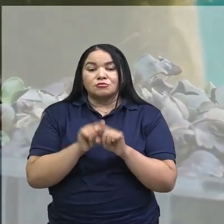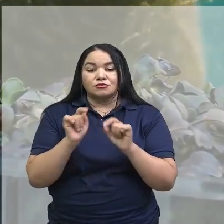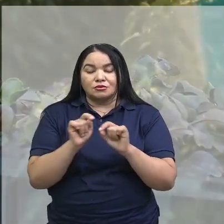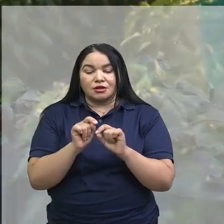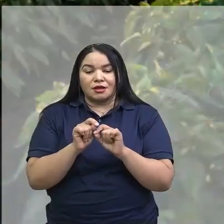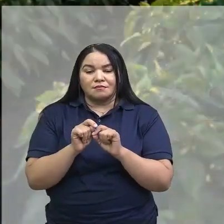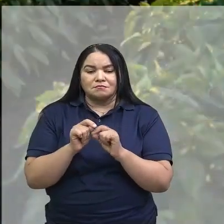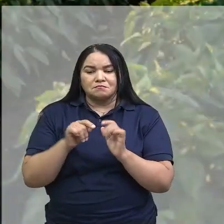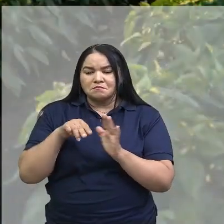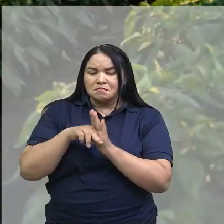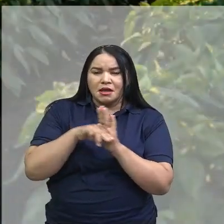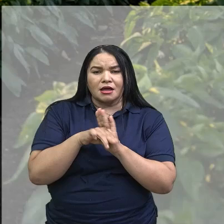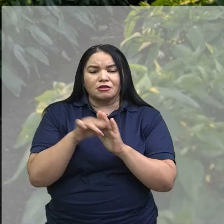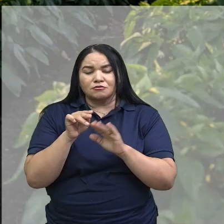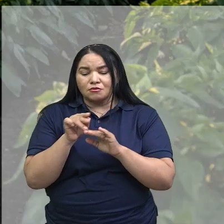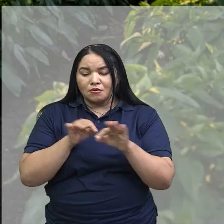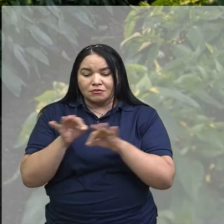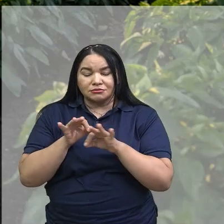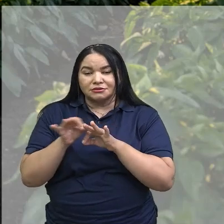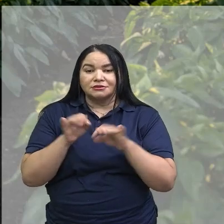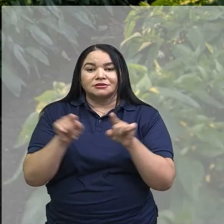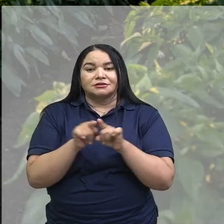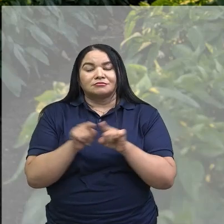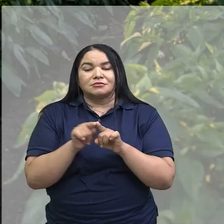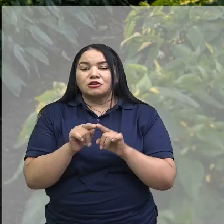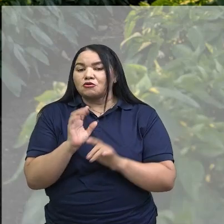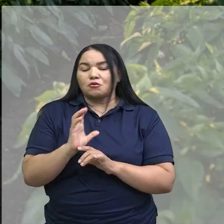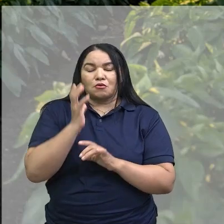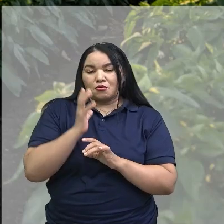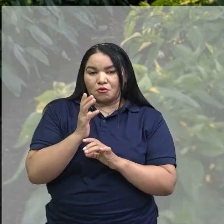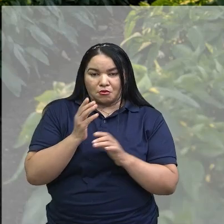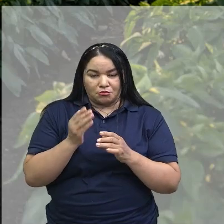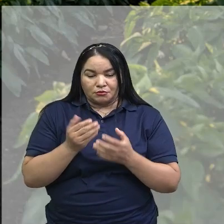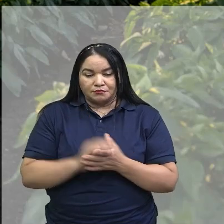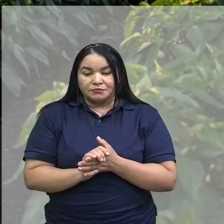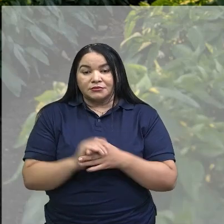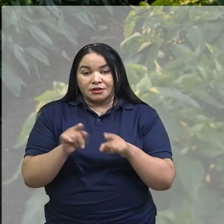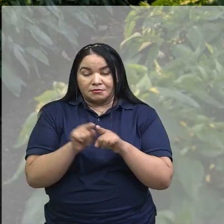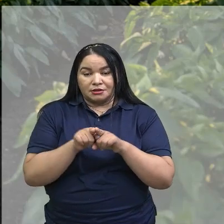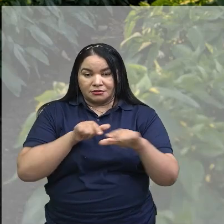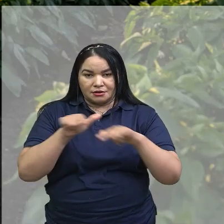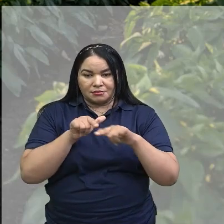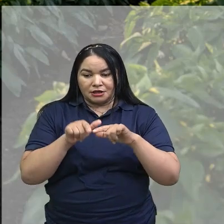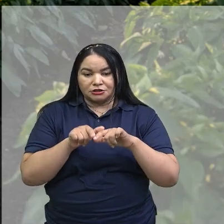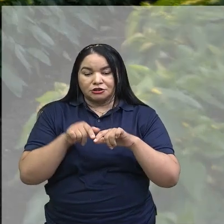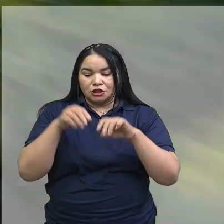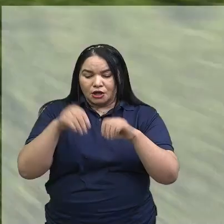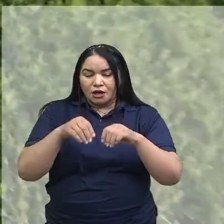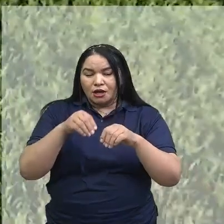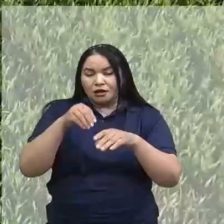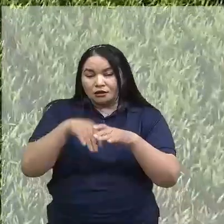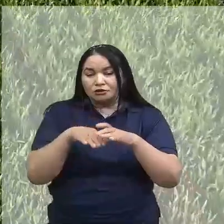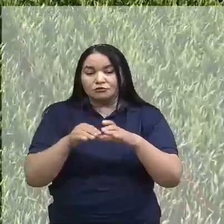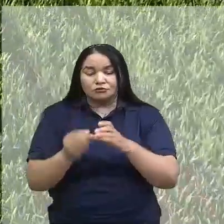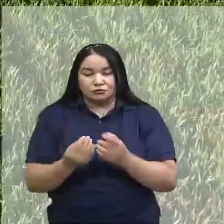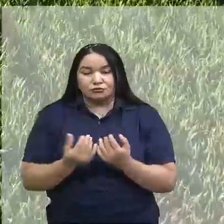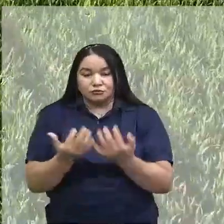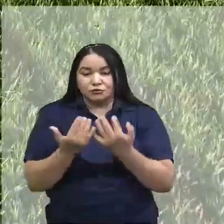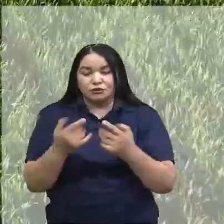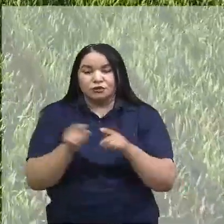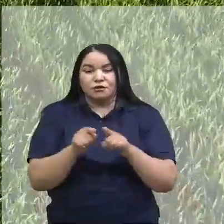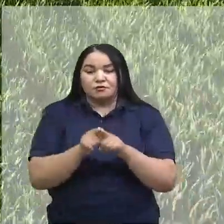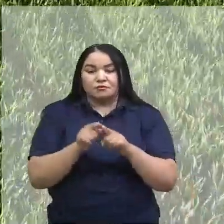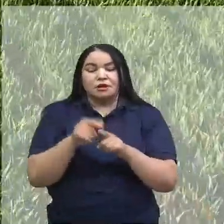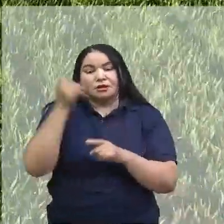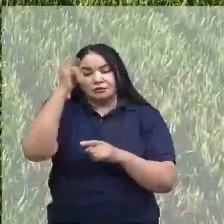produtivo. E isso mudou a forma como nós vínhamos fazendo a atividade de agricultura e a atividade de pecuária. Para vocês terem uma ideia desse impacto,